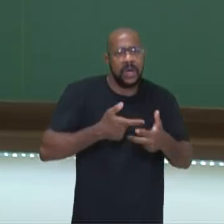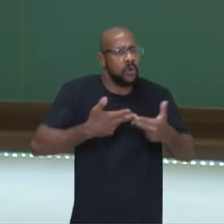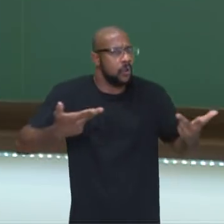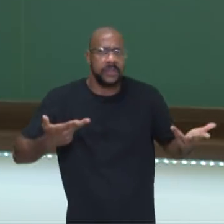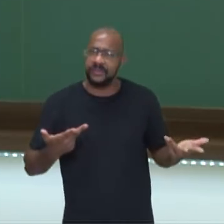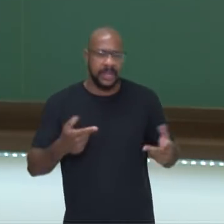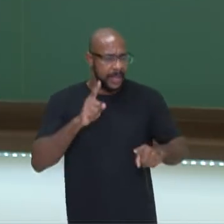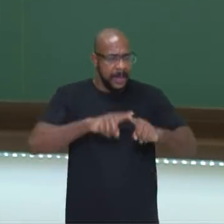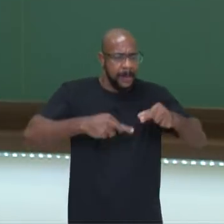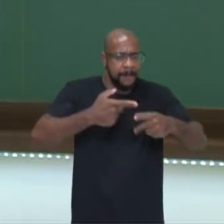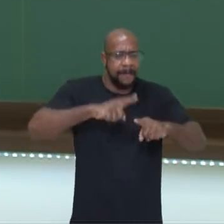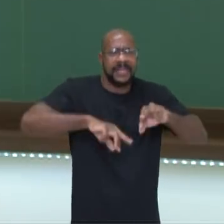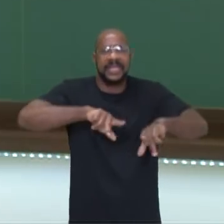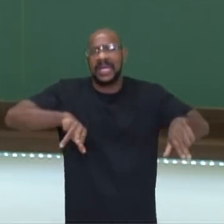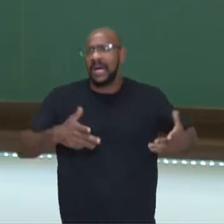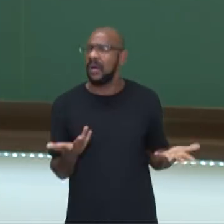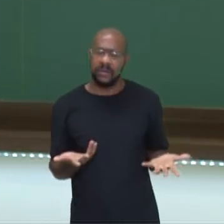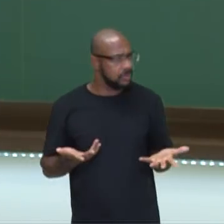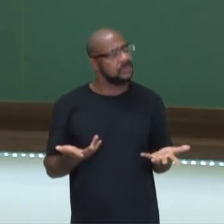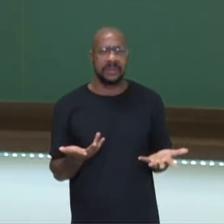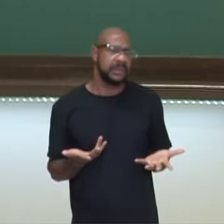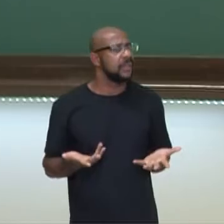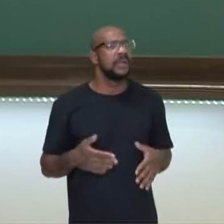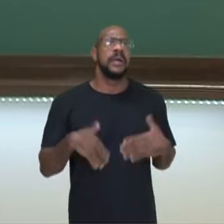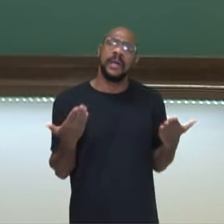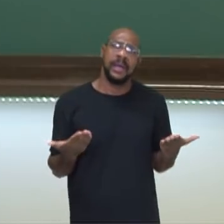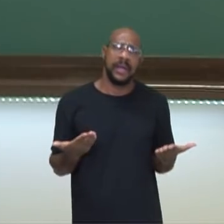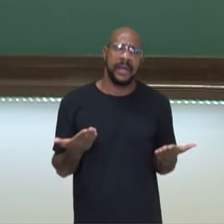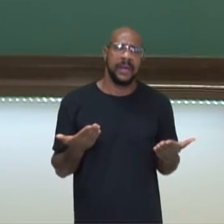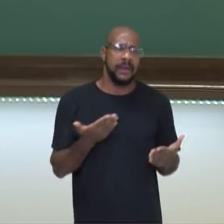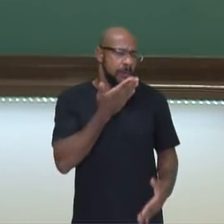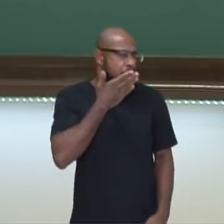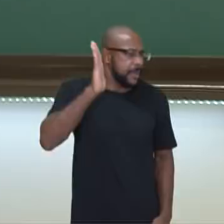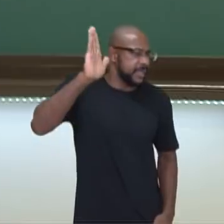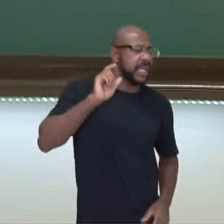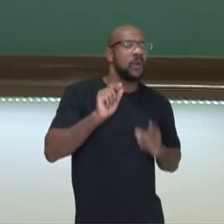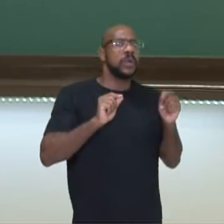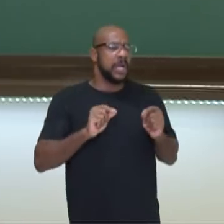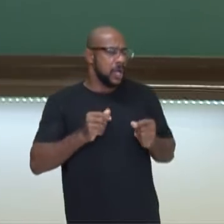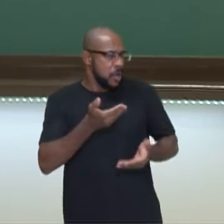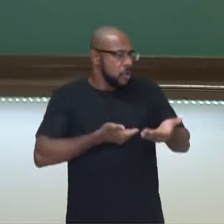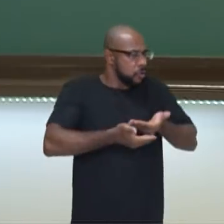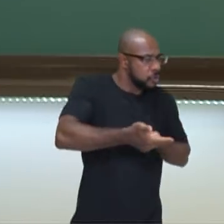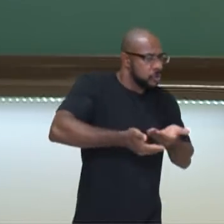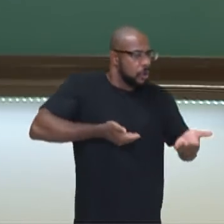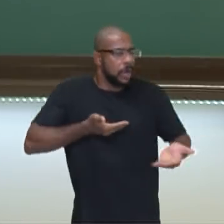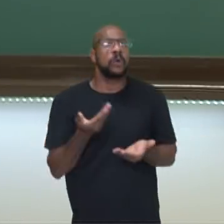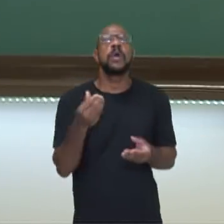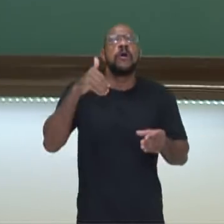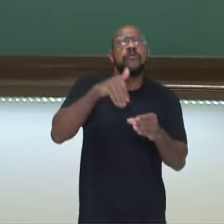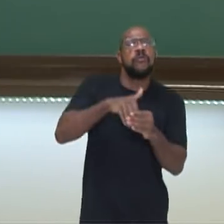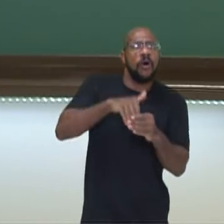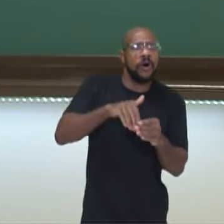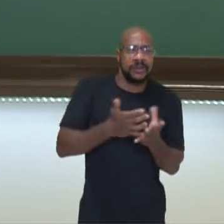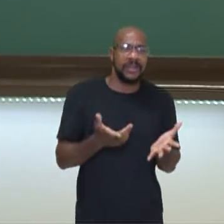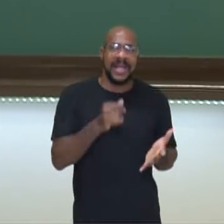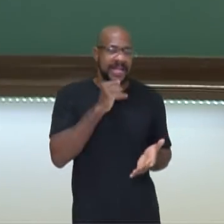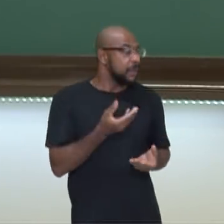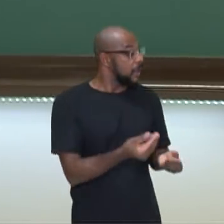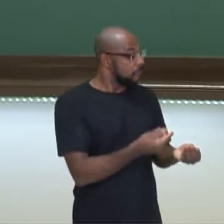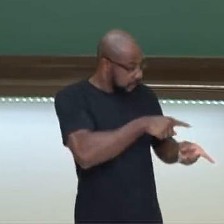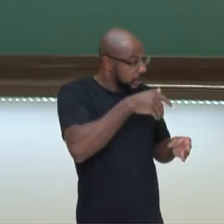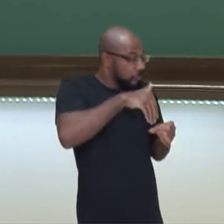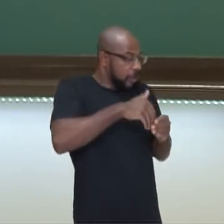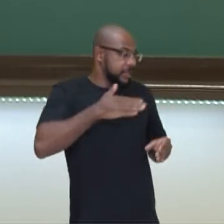ou vantagem, mesmo emprego ou função pública, prometendo que em troca daquilo vem o voto. Em troca do voto você ganha